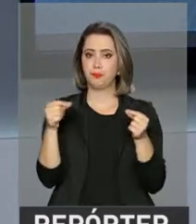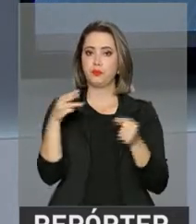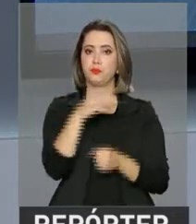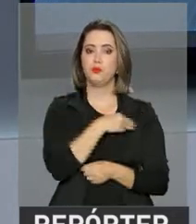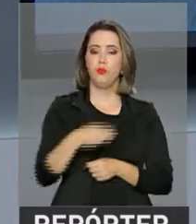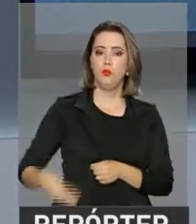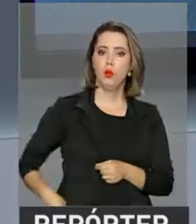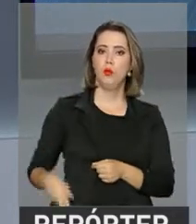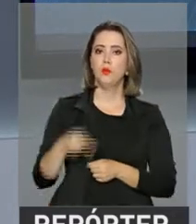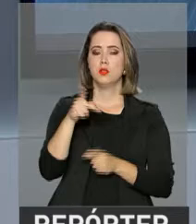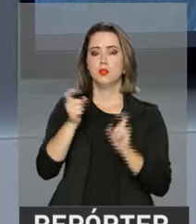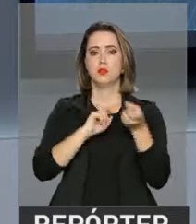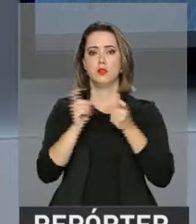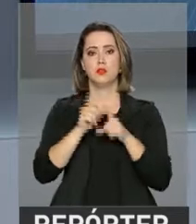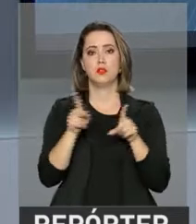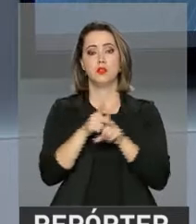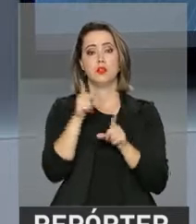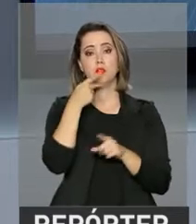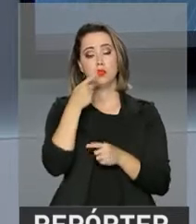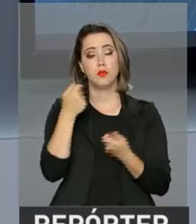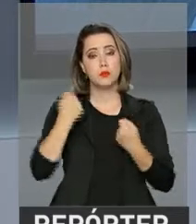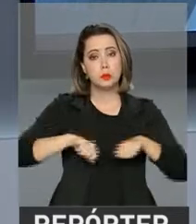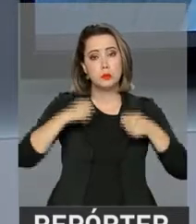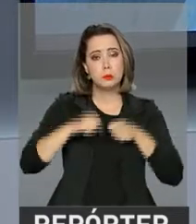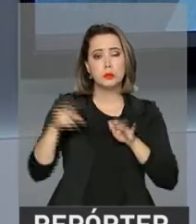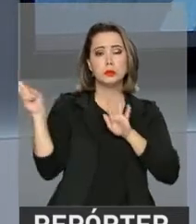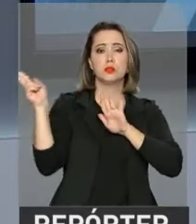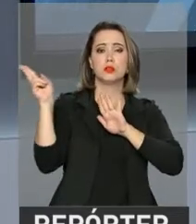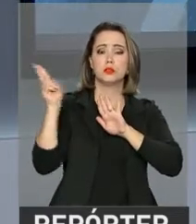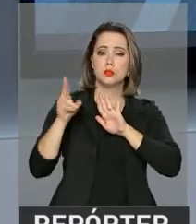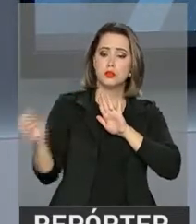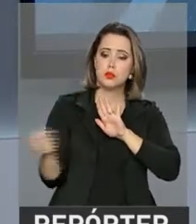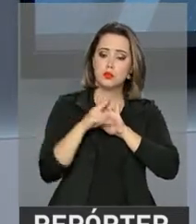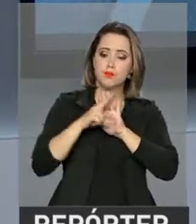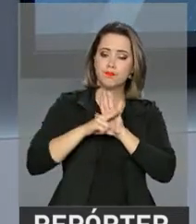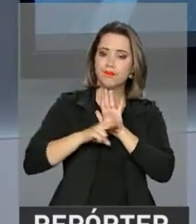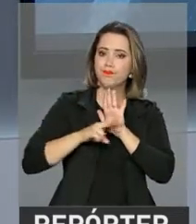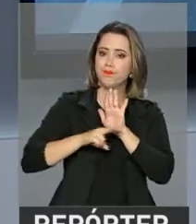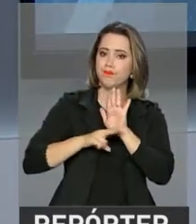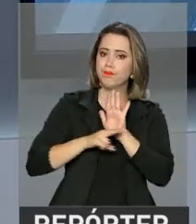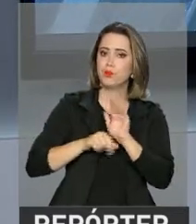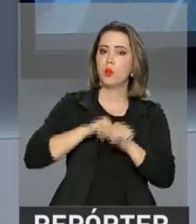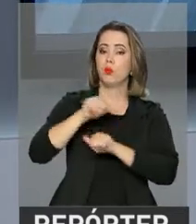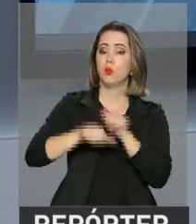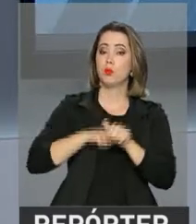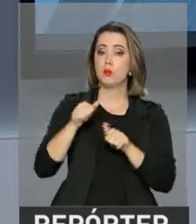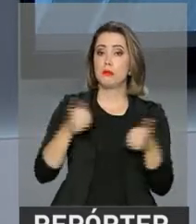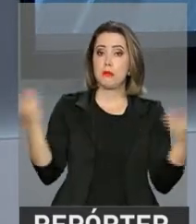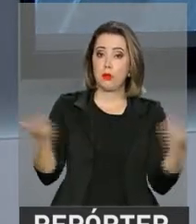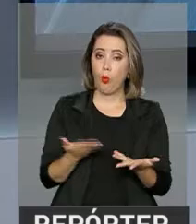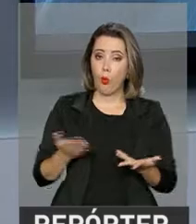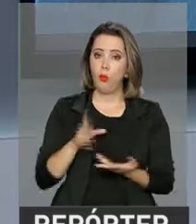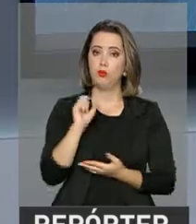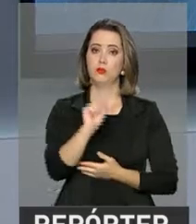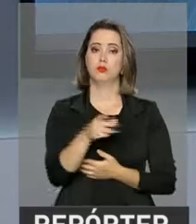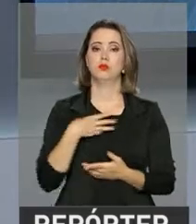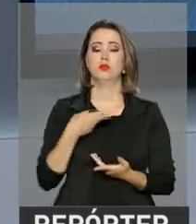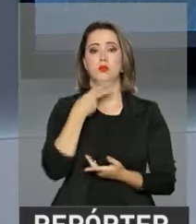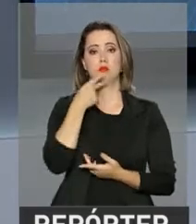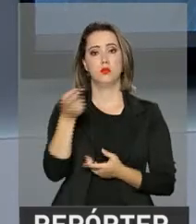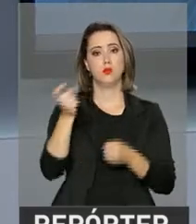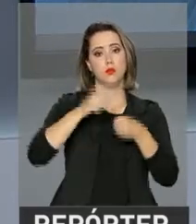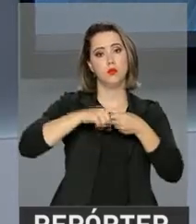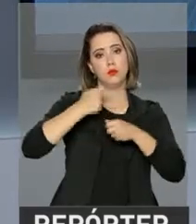Meirelles, voltou a defender a urgência e a necessidade das mudanças. Meirelles afirmou que a reforma vai garantir a retomada